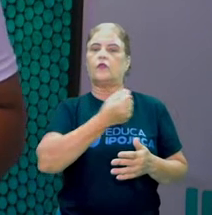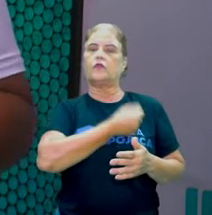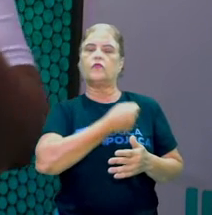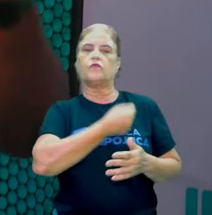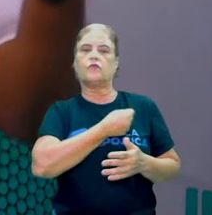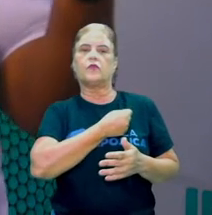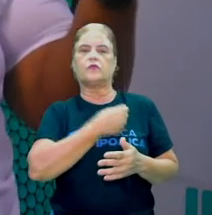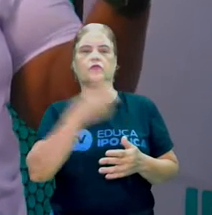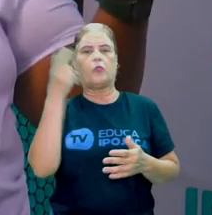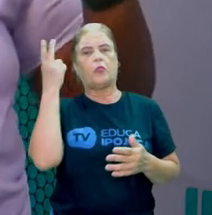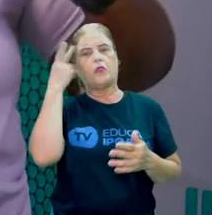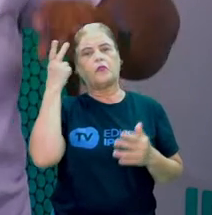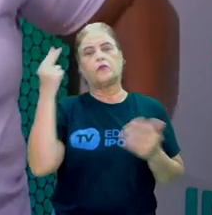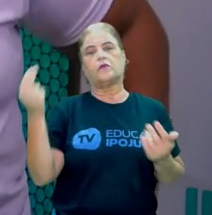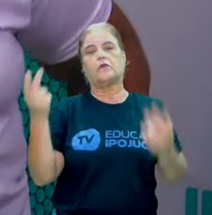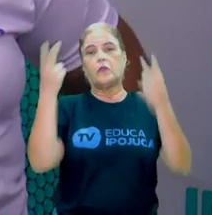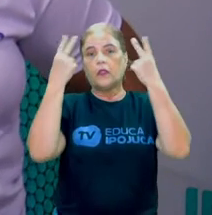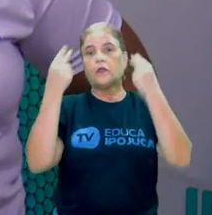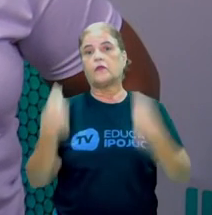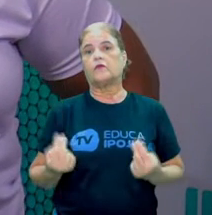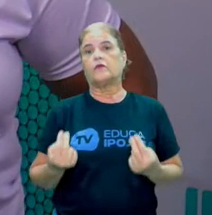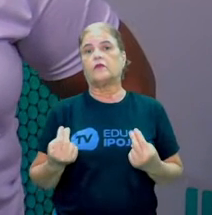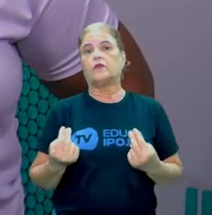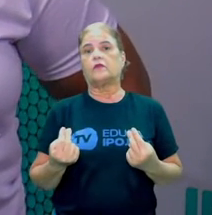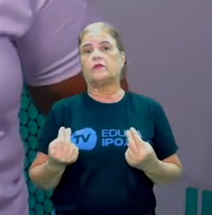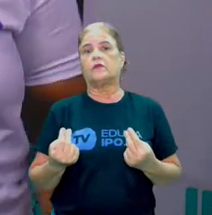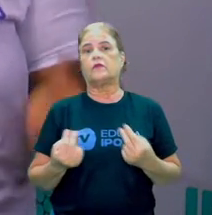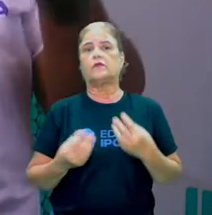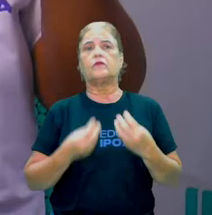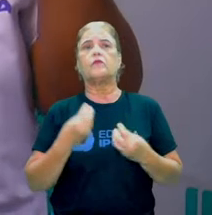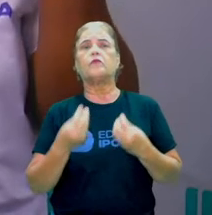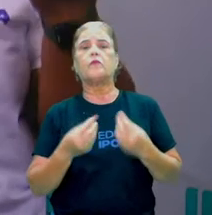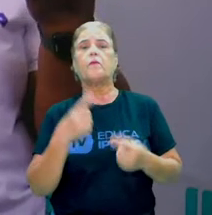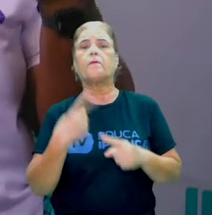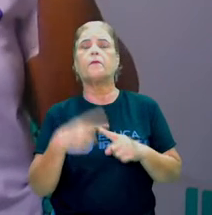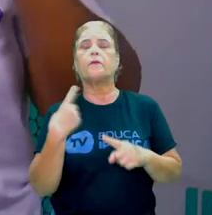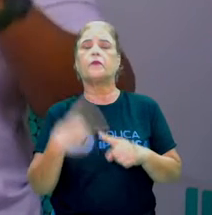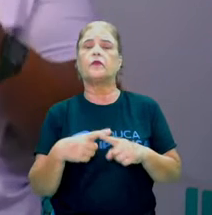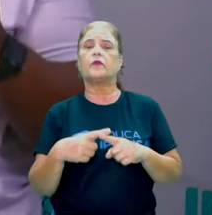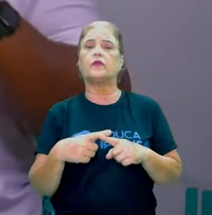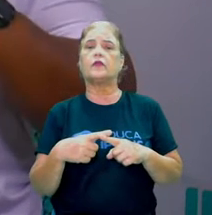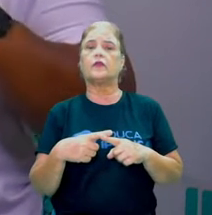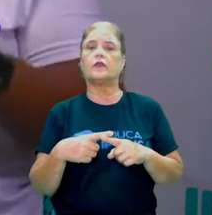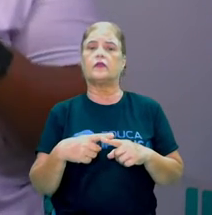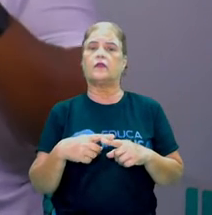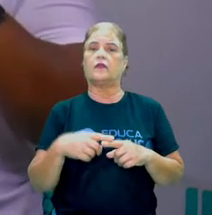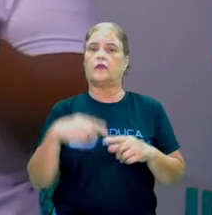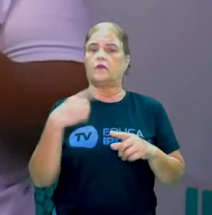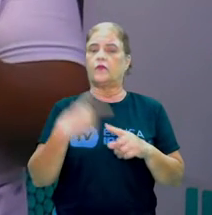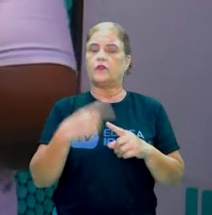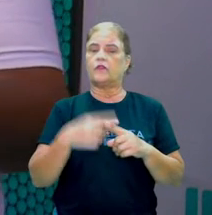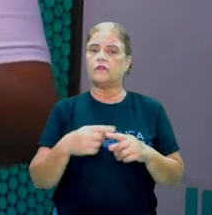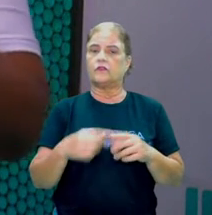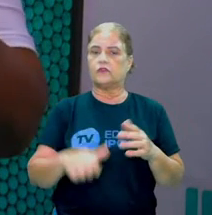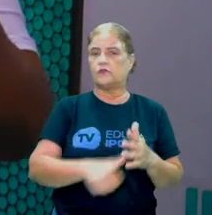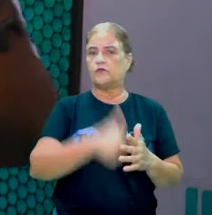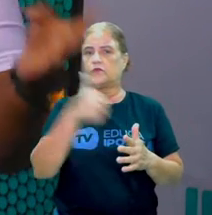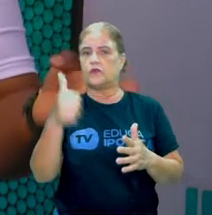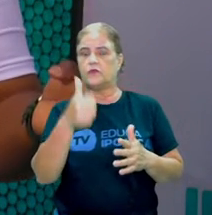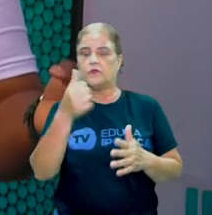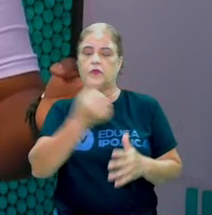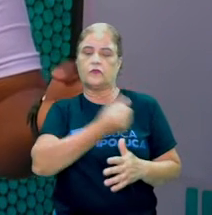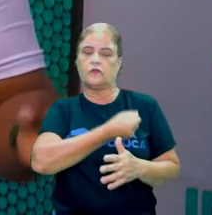naturais. Mas, tia Gi, por que algarismos naturais? Porque esses foram os primeiros números